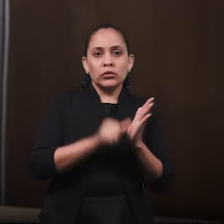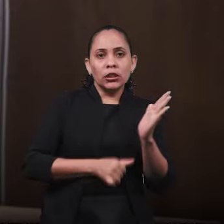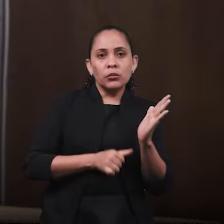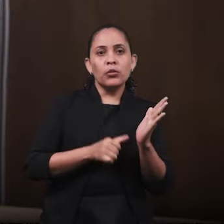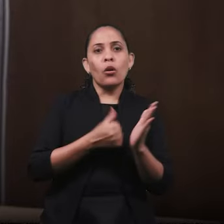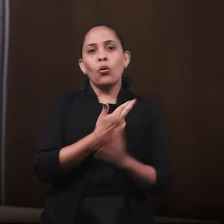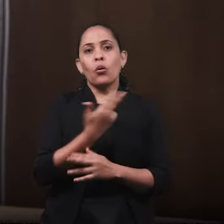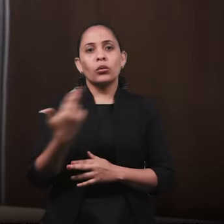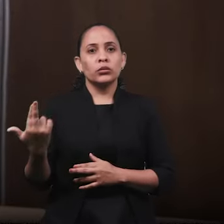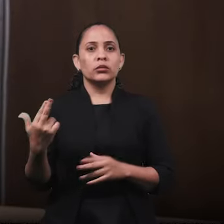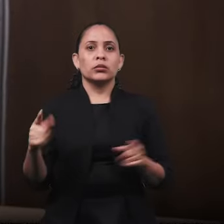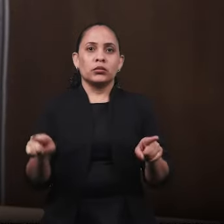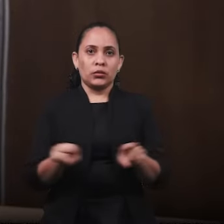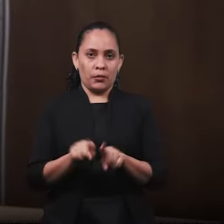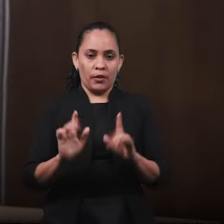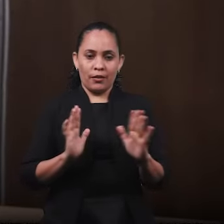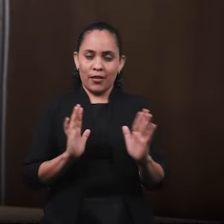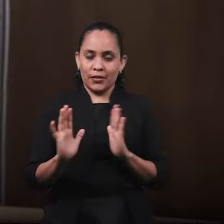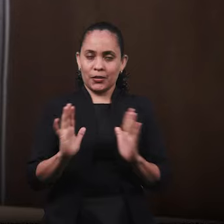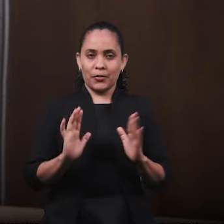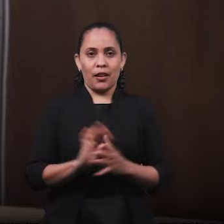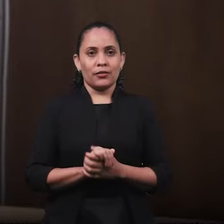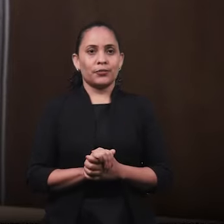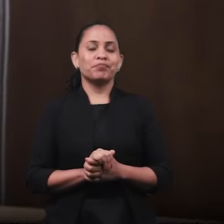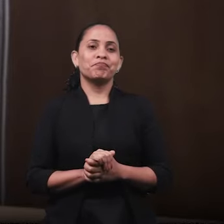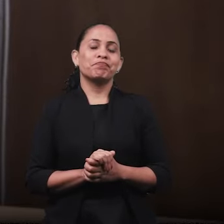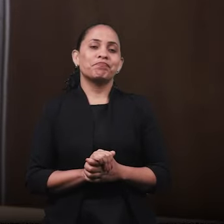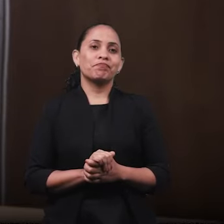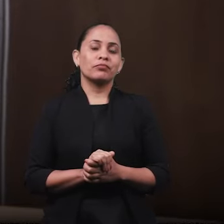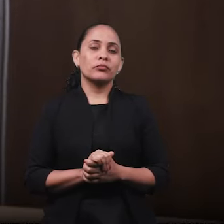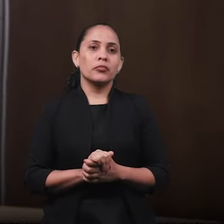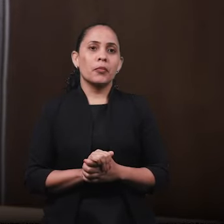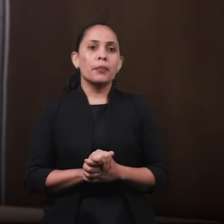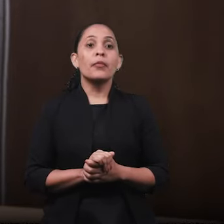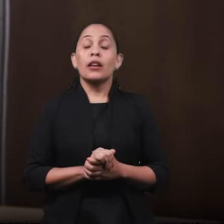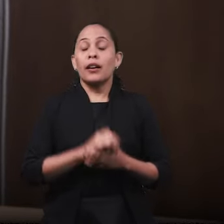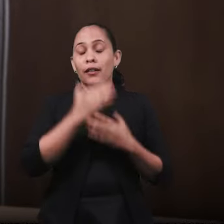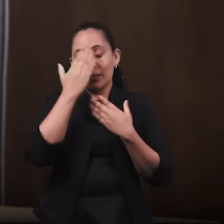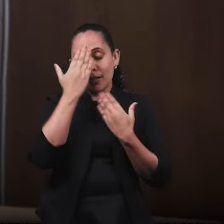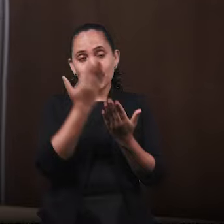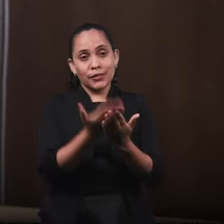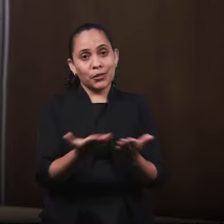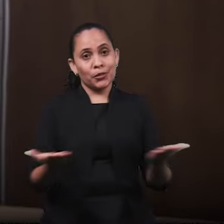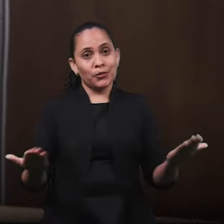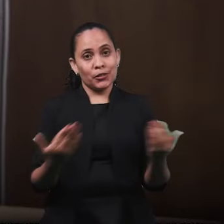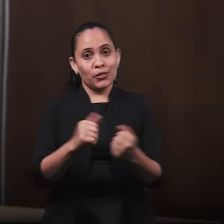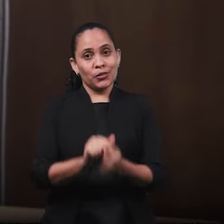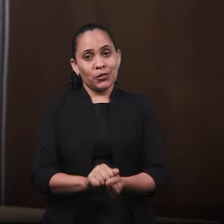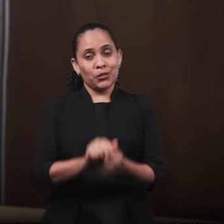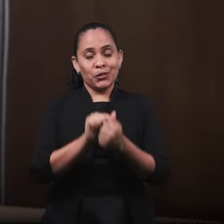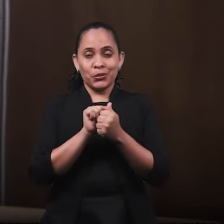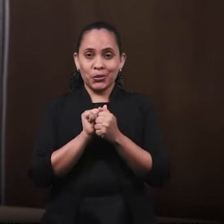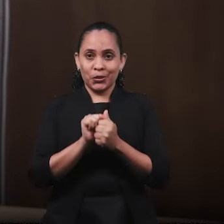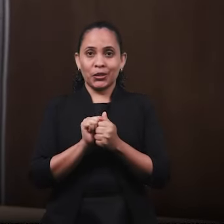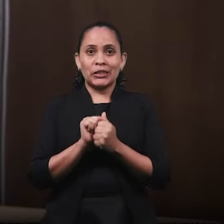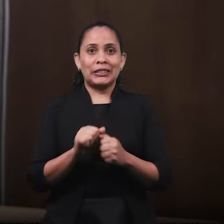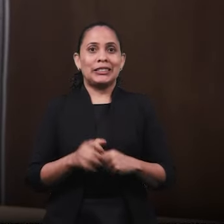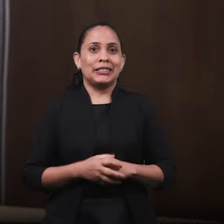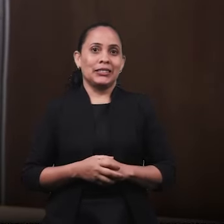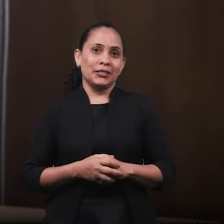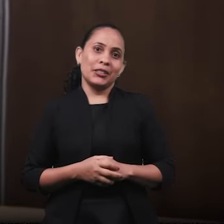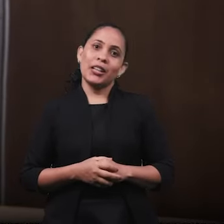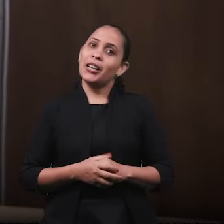outras, né, necessidades de acessibilidade. E nós queremos agradecer, né, a todos vocês que estiveram aqui